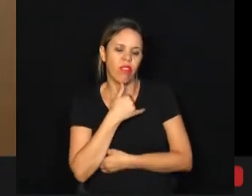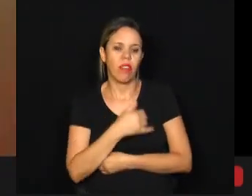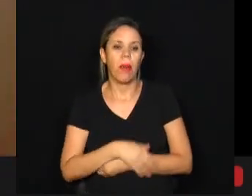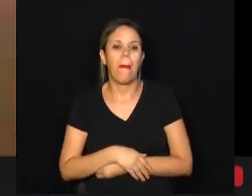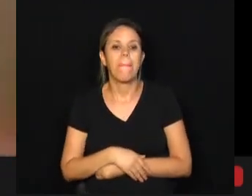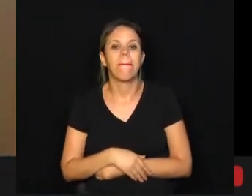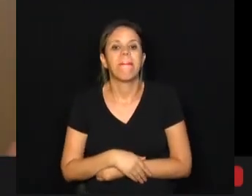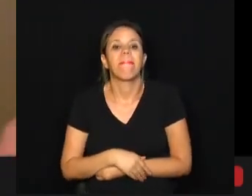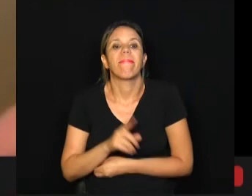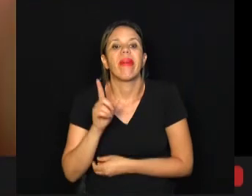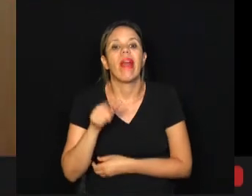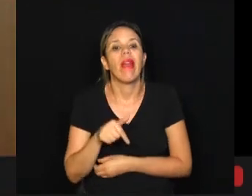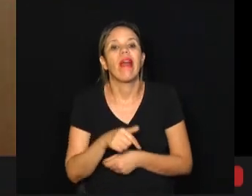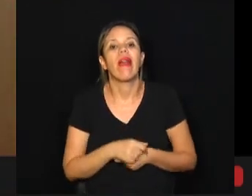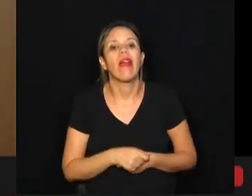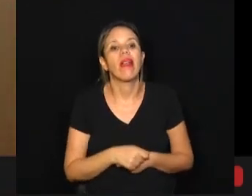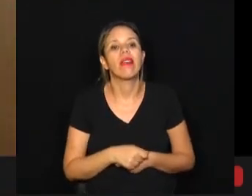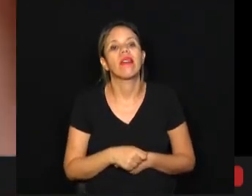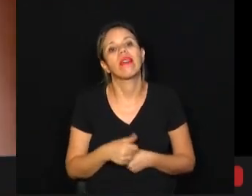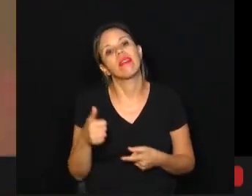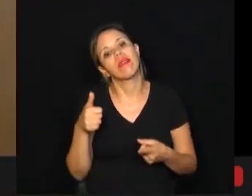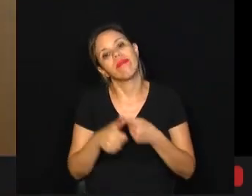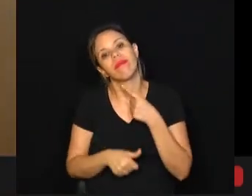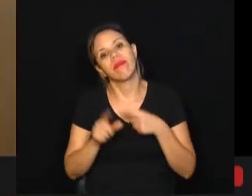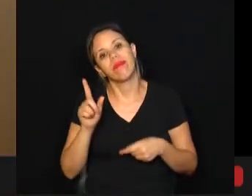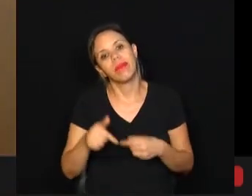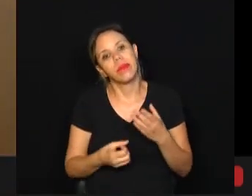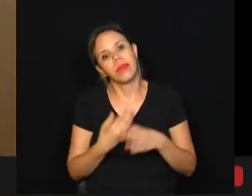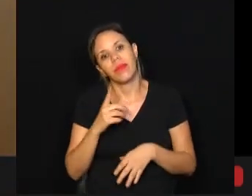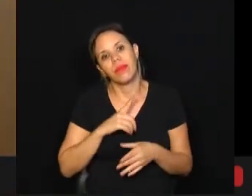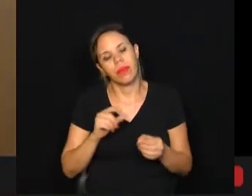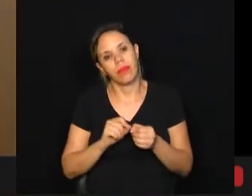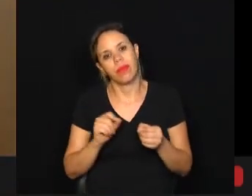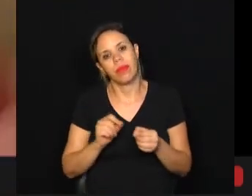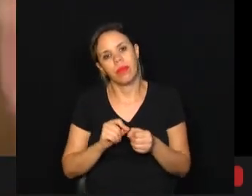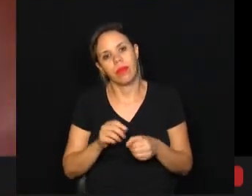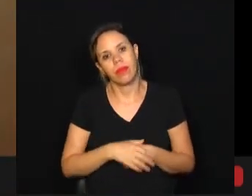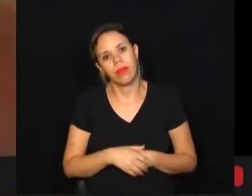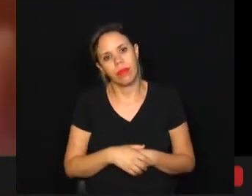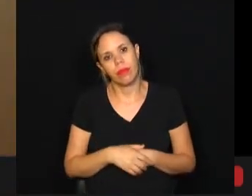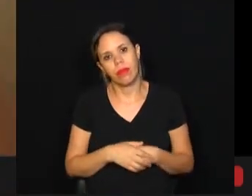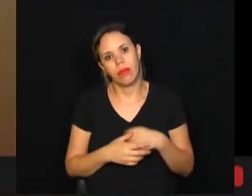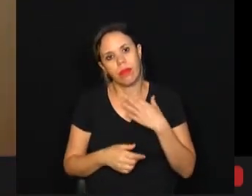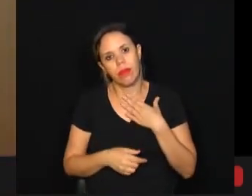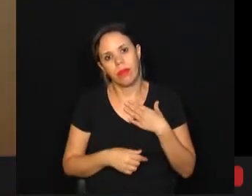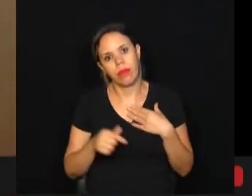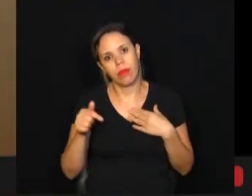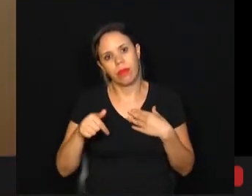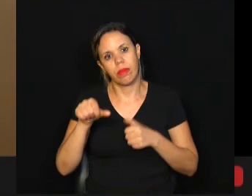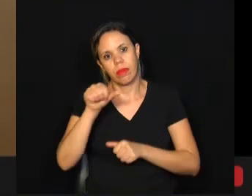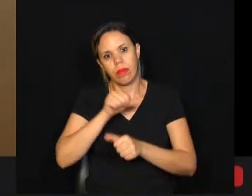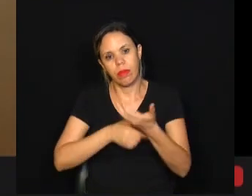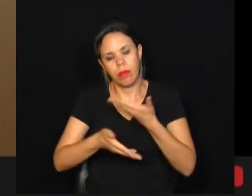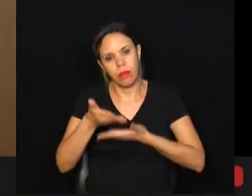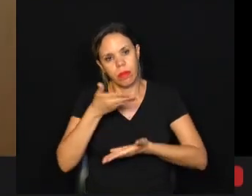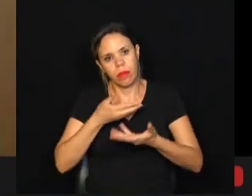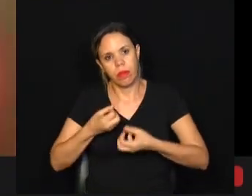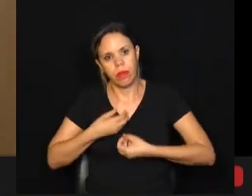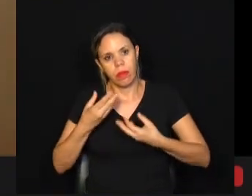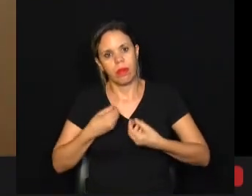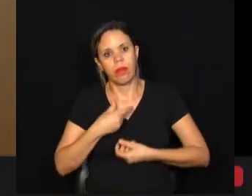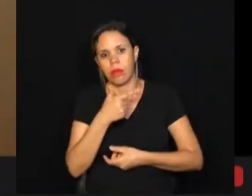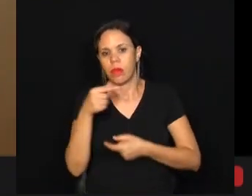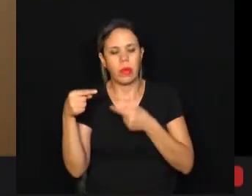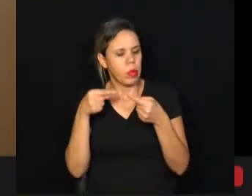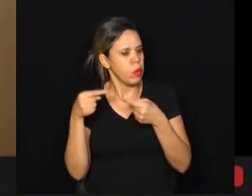Então, em primeiro lugar, é isso que nós temos que fazer. E aqui, na troca de informações, não é uma